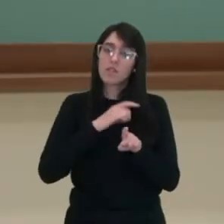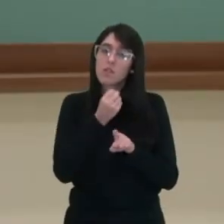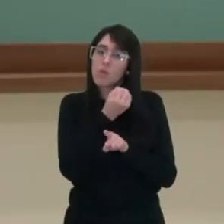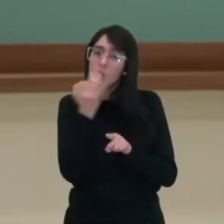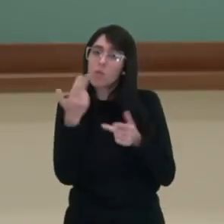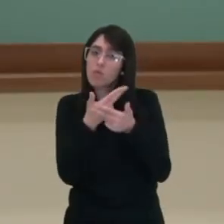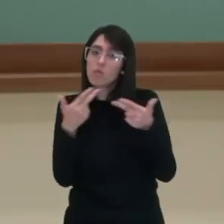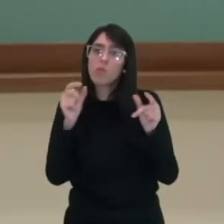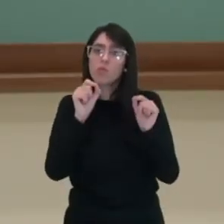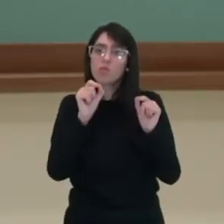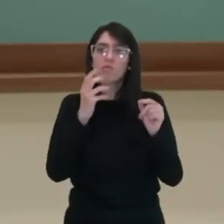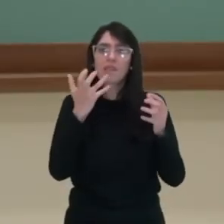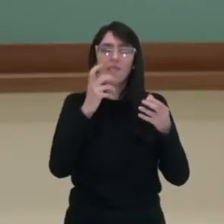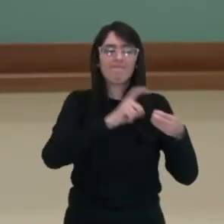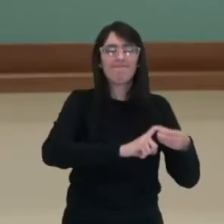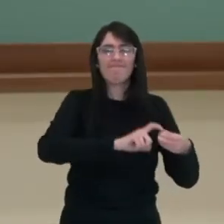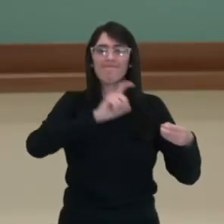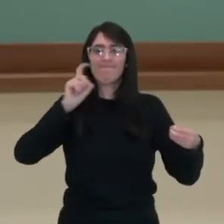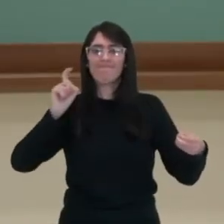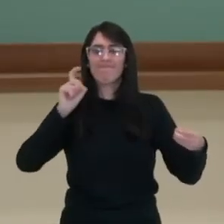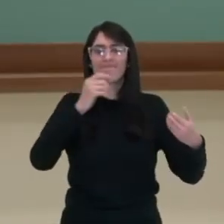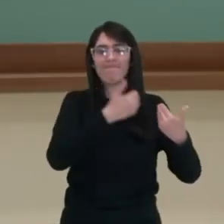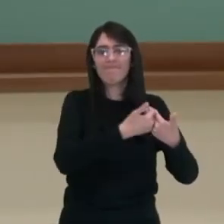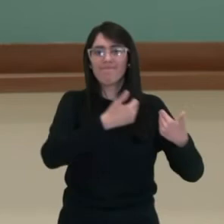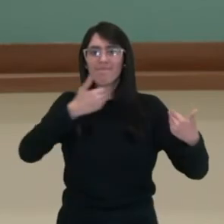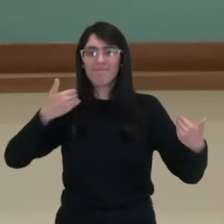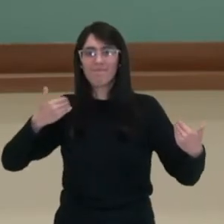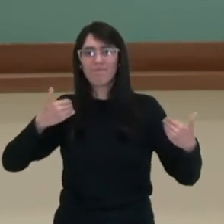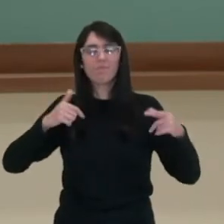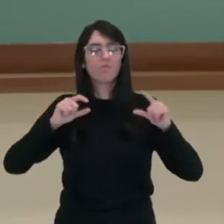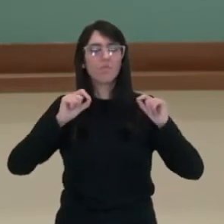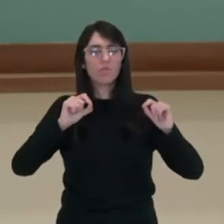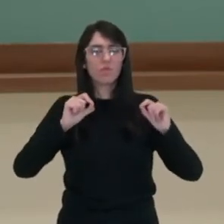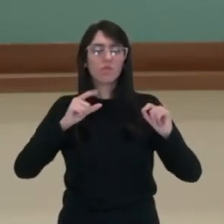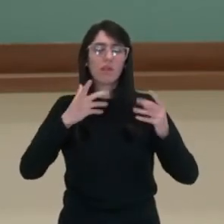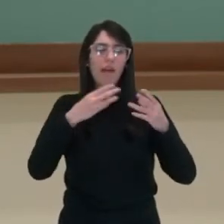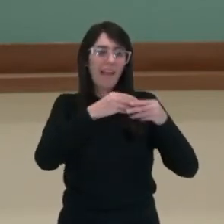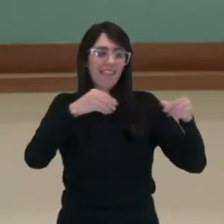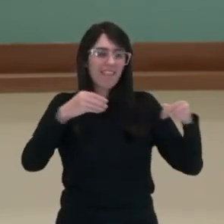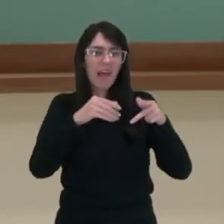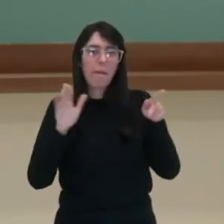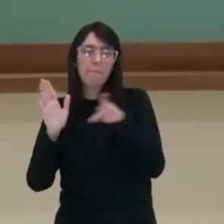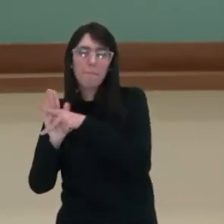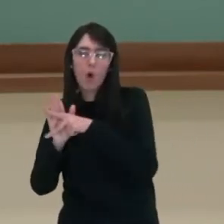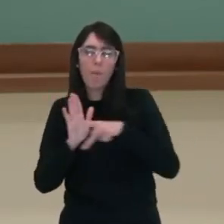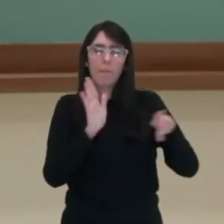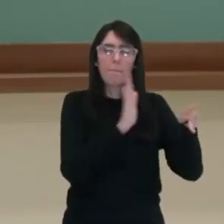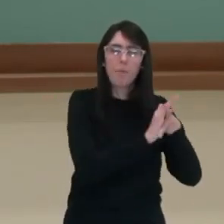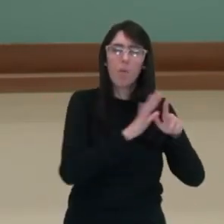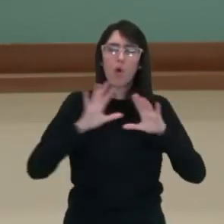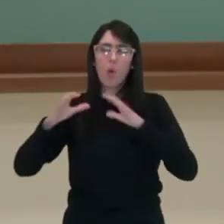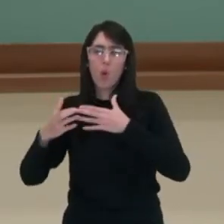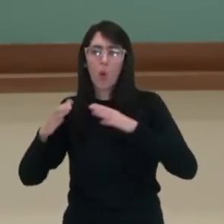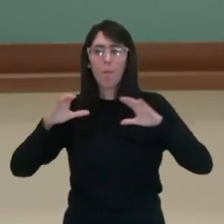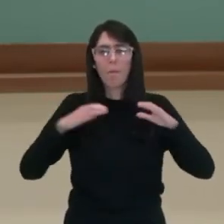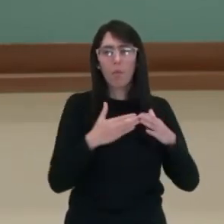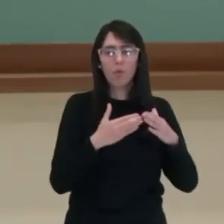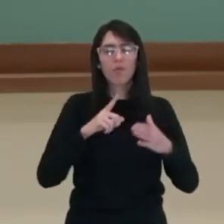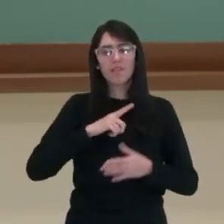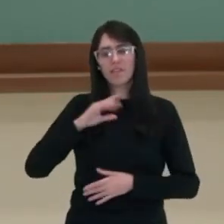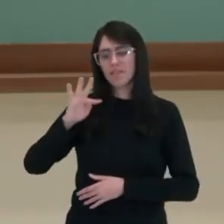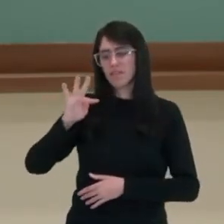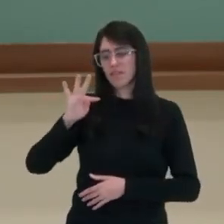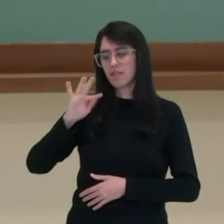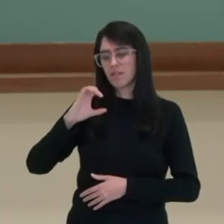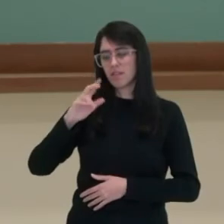o separatismo, que envolvem a concessão de direitos a terras para determinados grupos étnicos, no caso os chechenos,